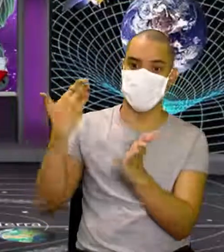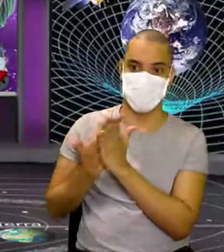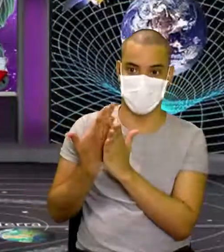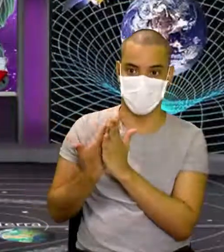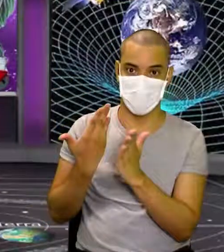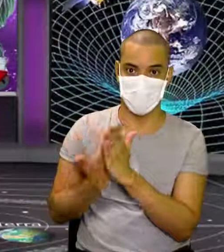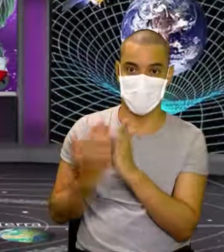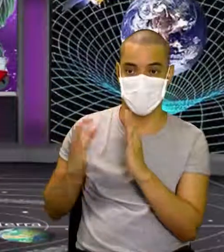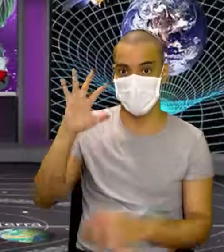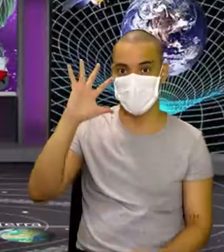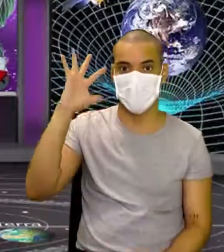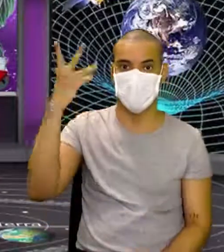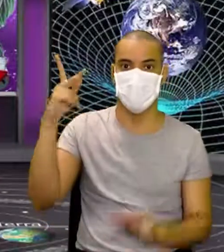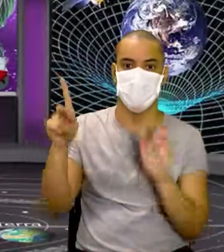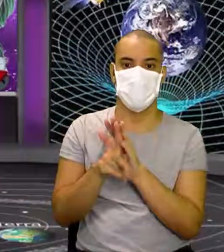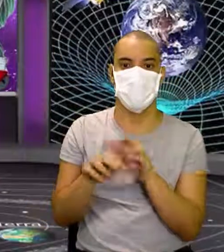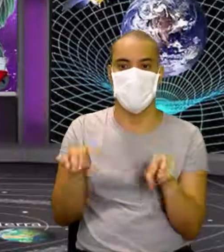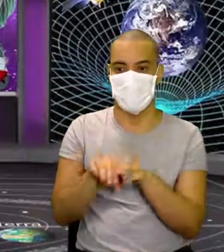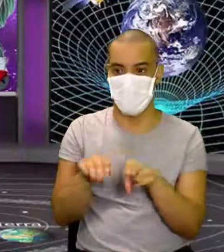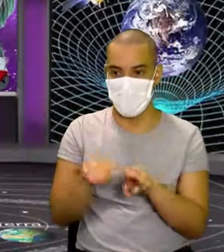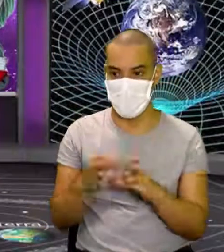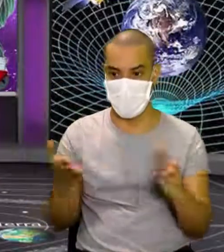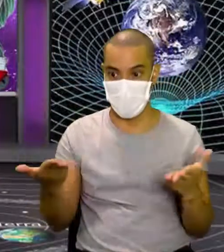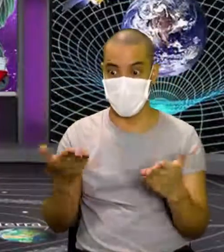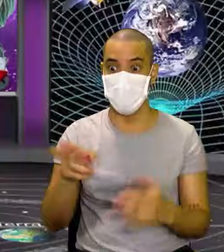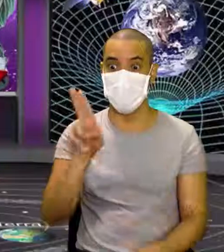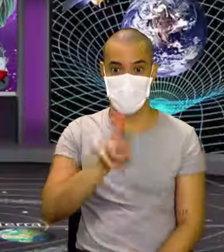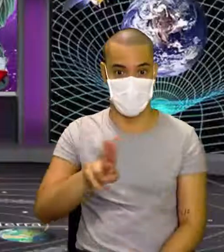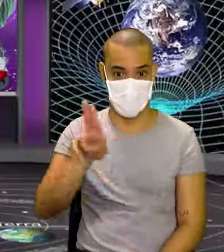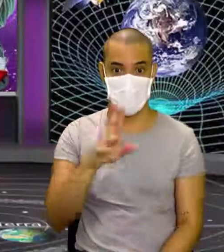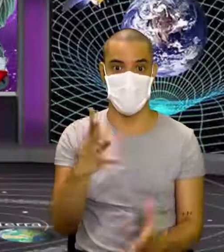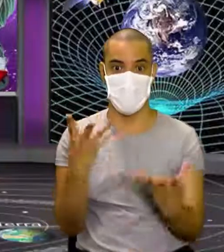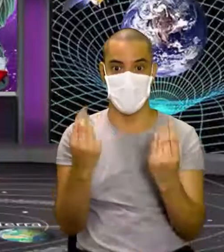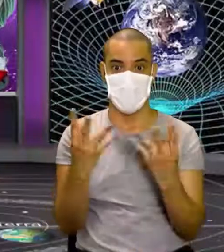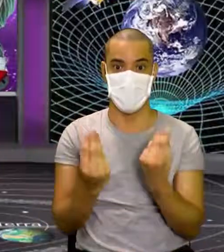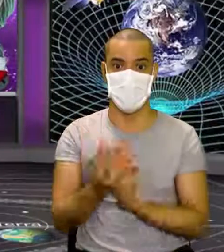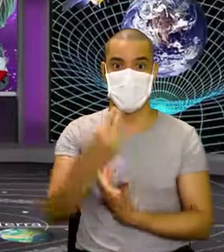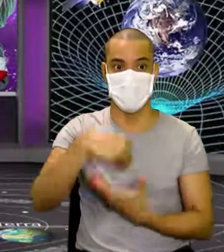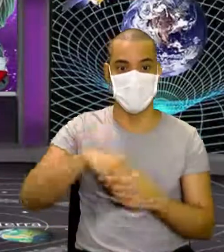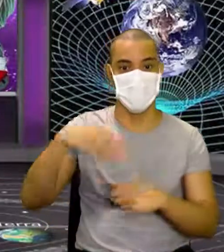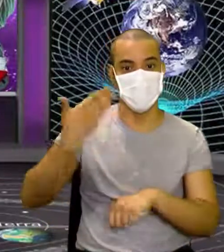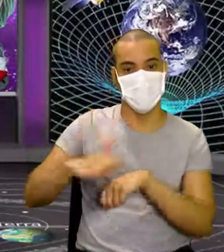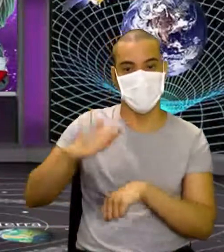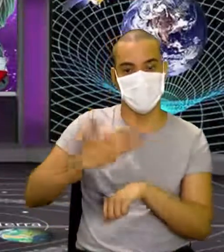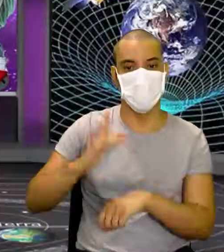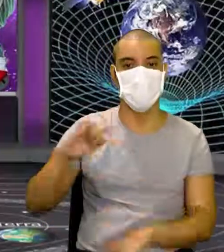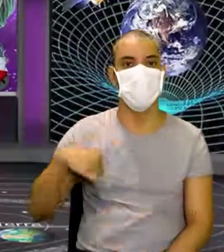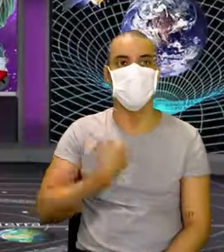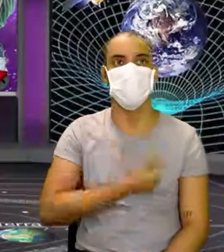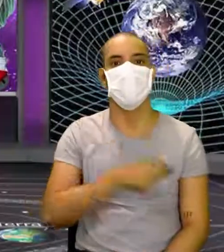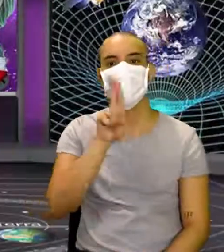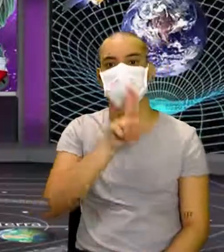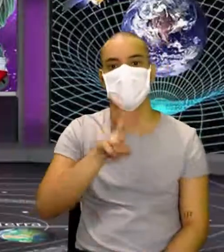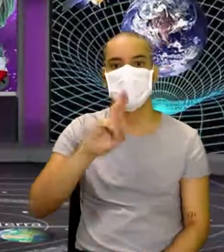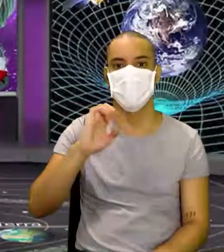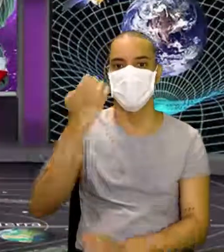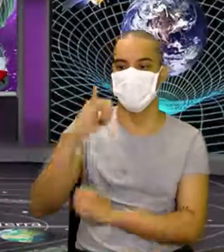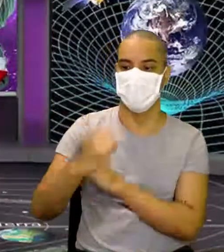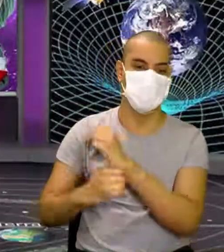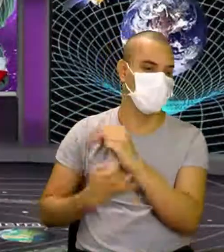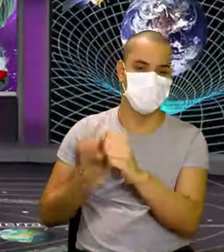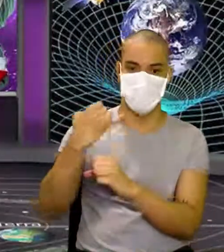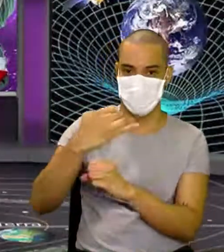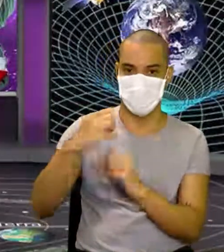esses fenômenos magnéticos. E hoje é muito utilizado também em aplicações lá, quando a gente trabalha com eletromagnetismo,